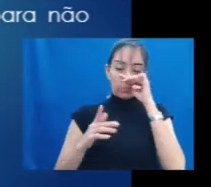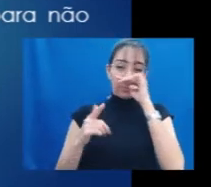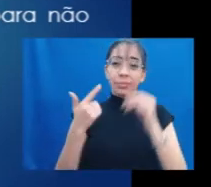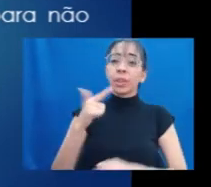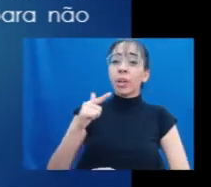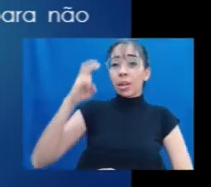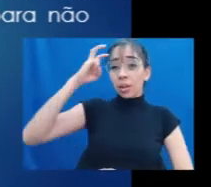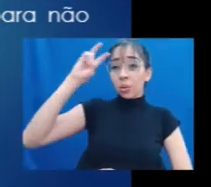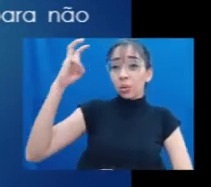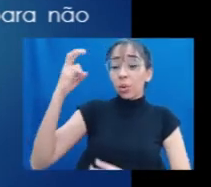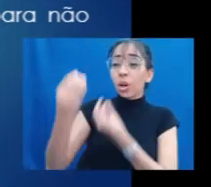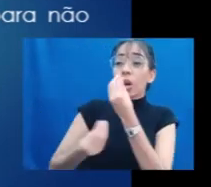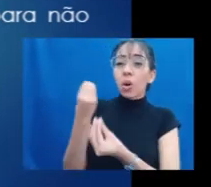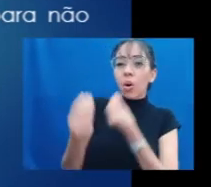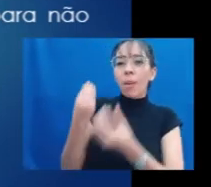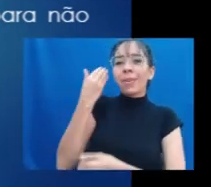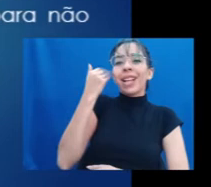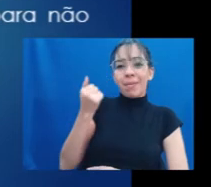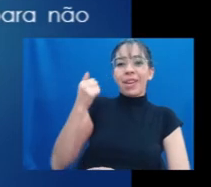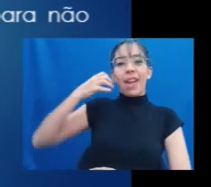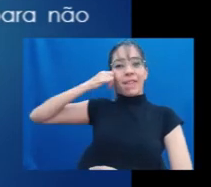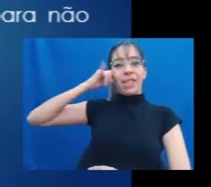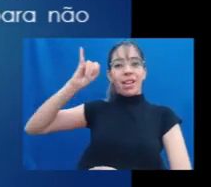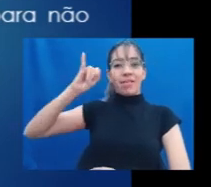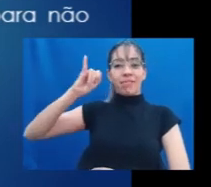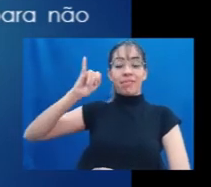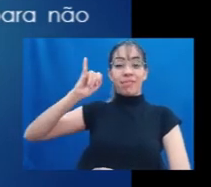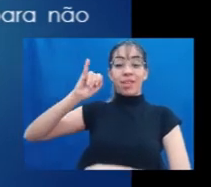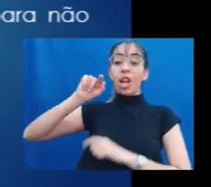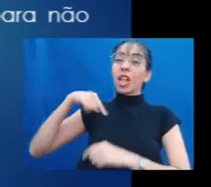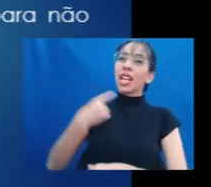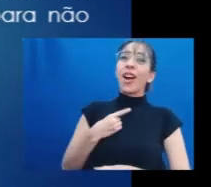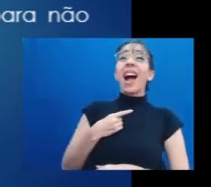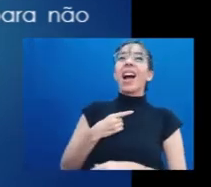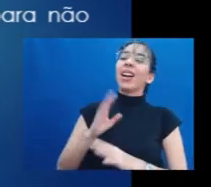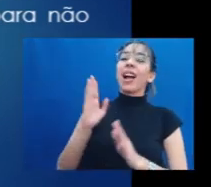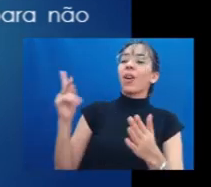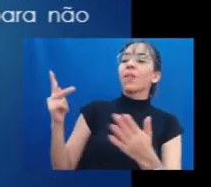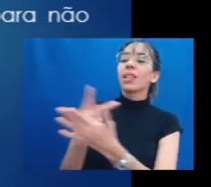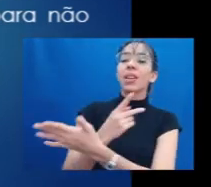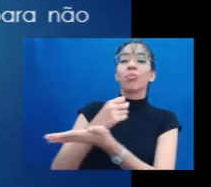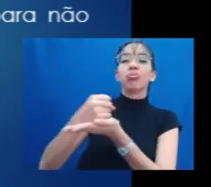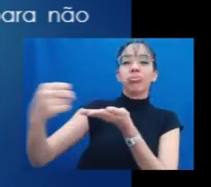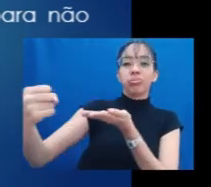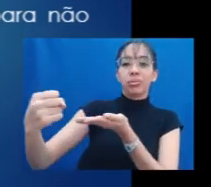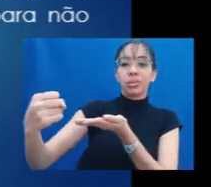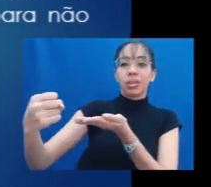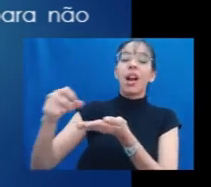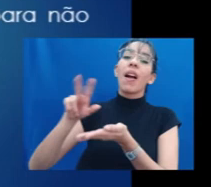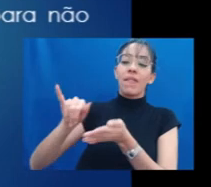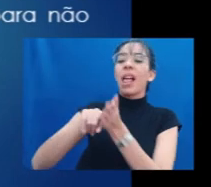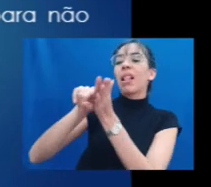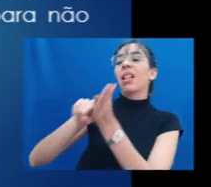nosso país a gente não tem a cultura da prevenção. Nós temos a cultura da remediação. Depois que as tragédias acontecem, né, se vai investigar.